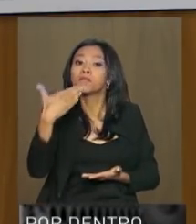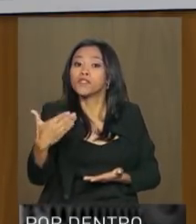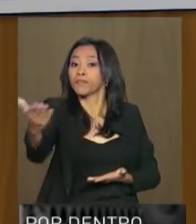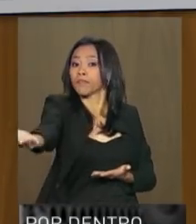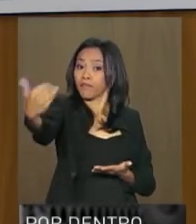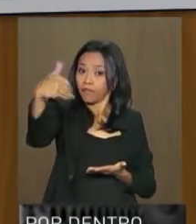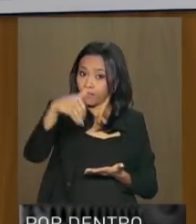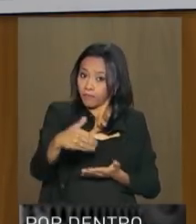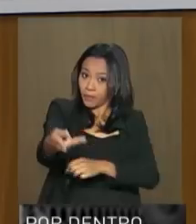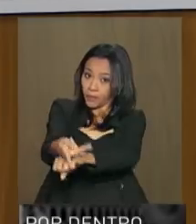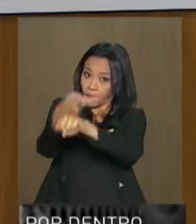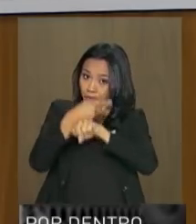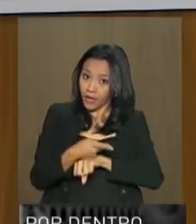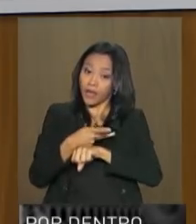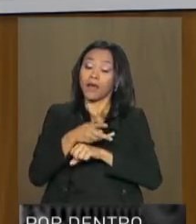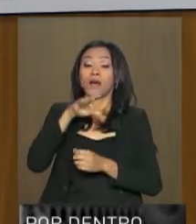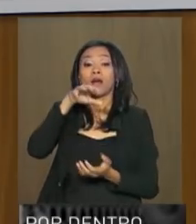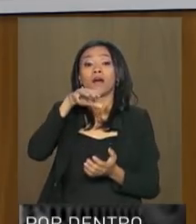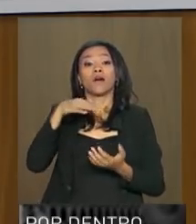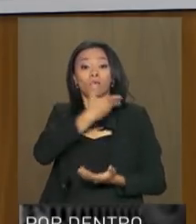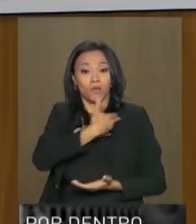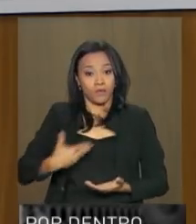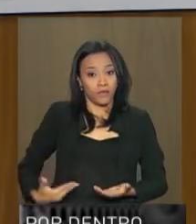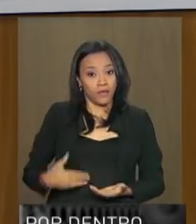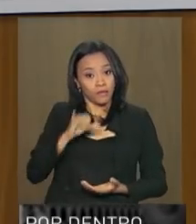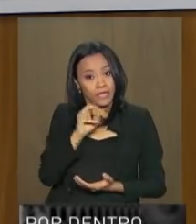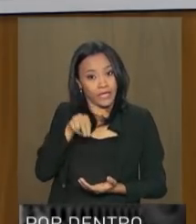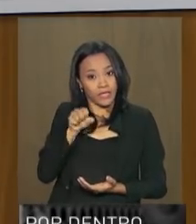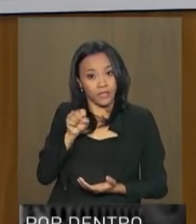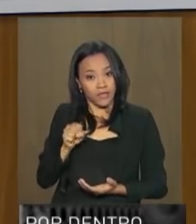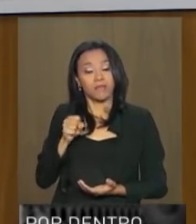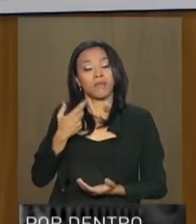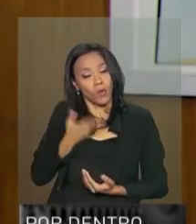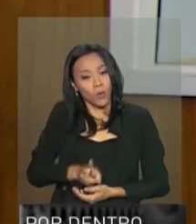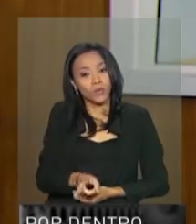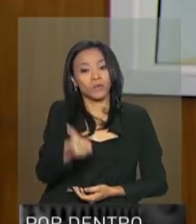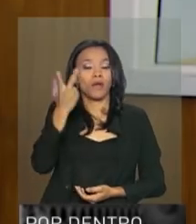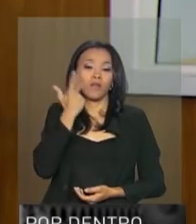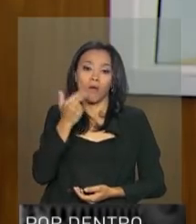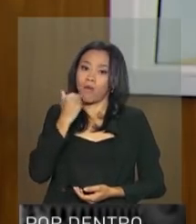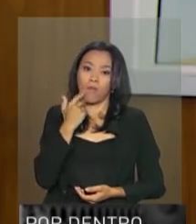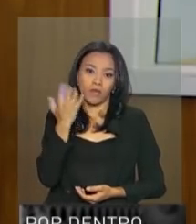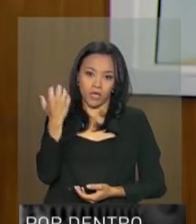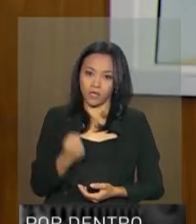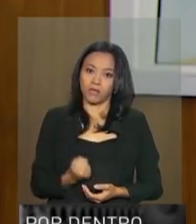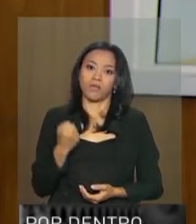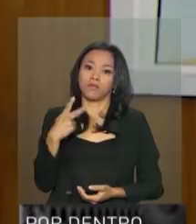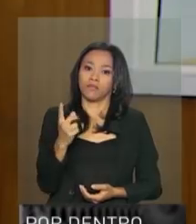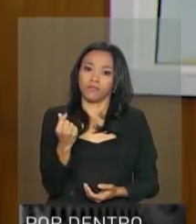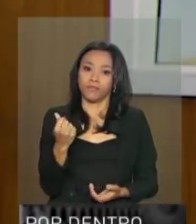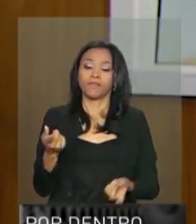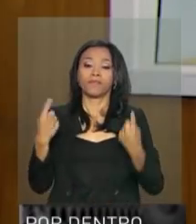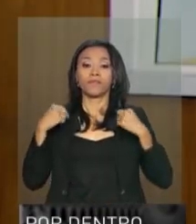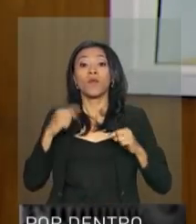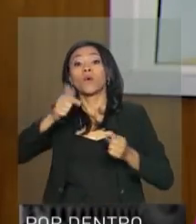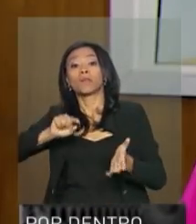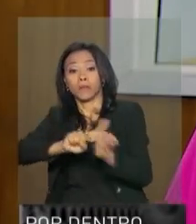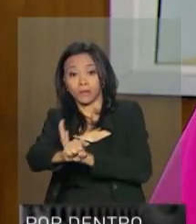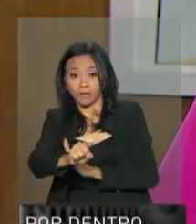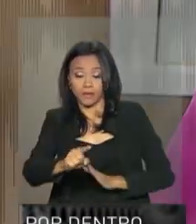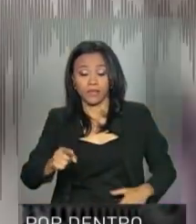tiver tudo ok, vai continuar recebendo benefício normalmente. Guilherme, mais alguma pergunta? Agora, outra pergunta em